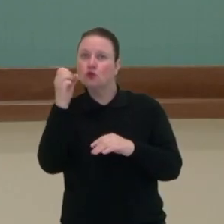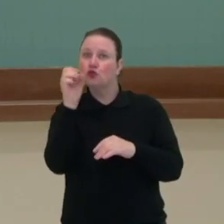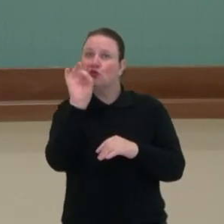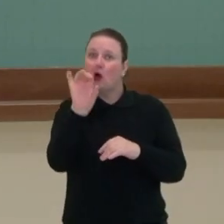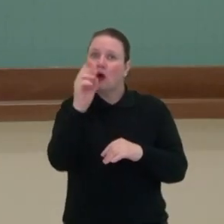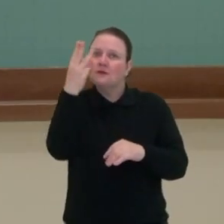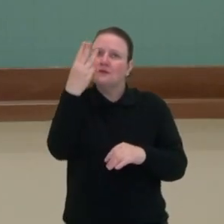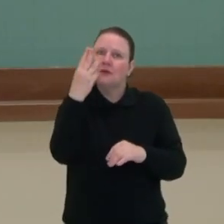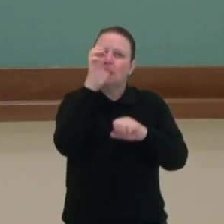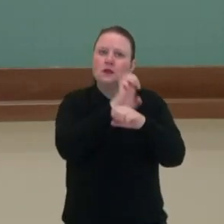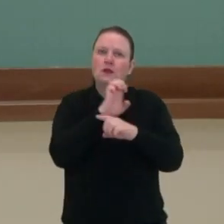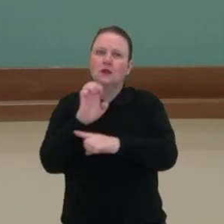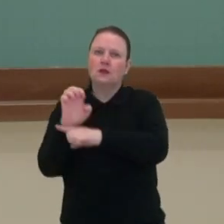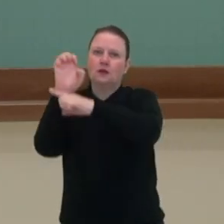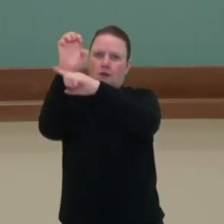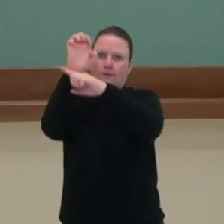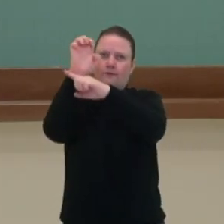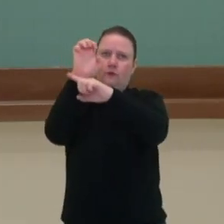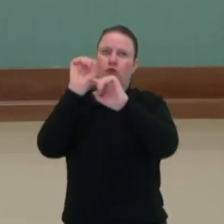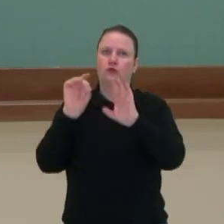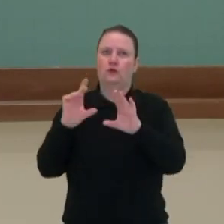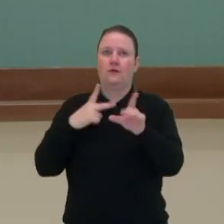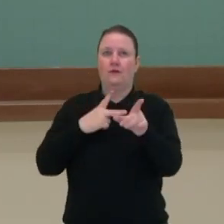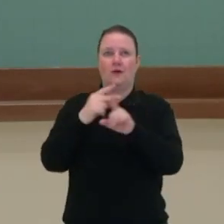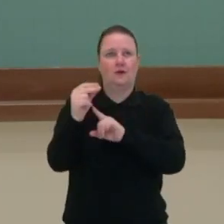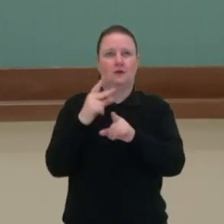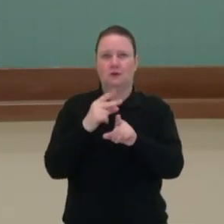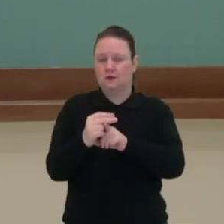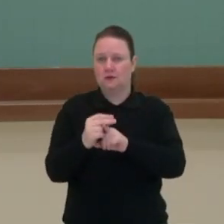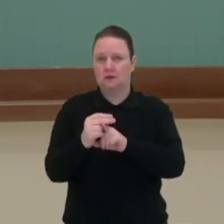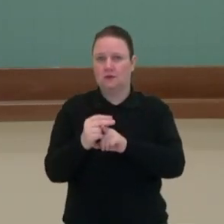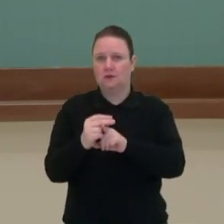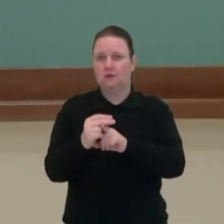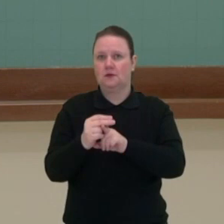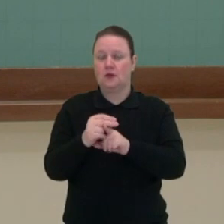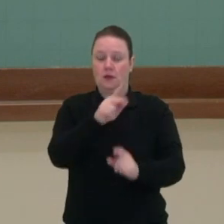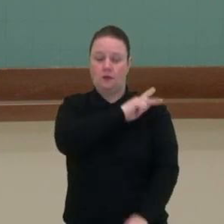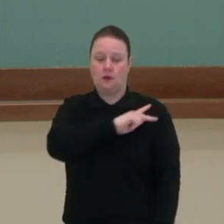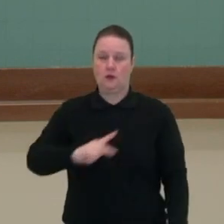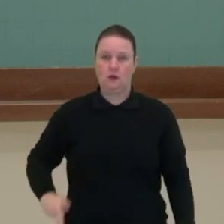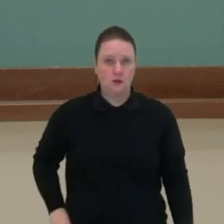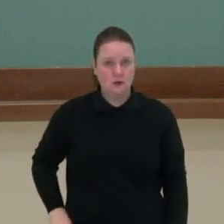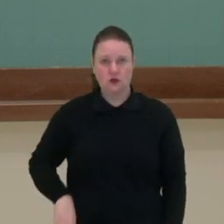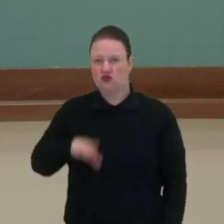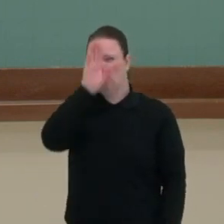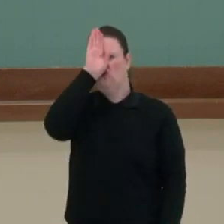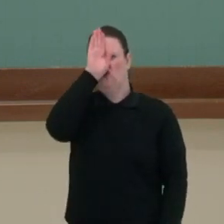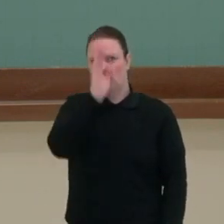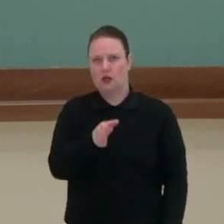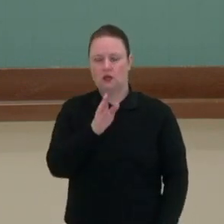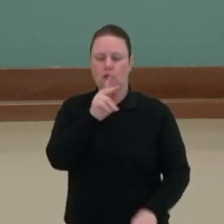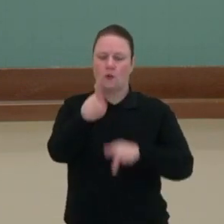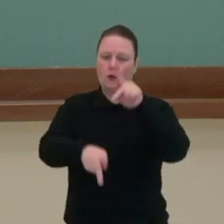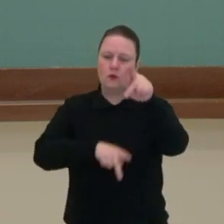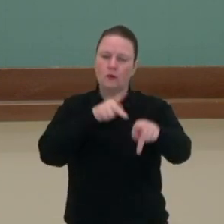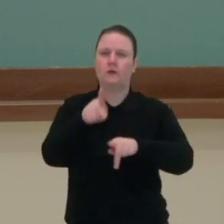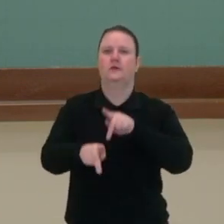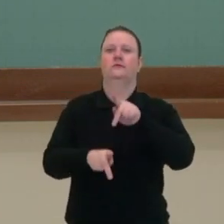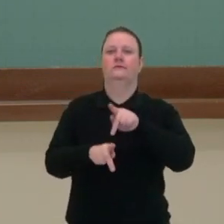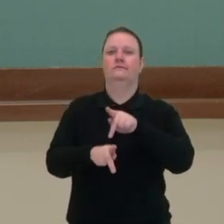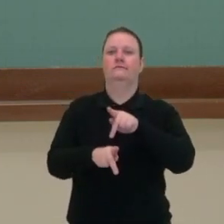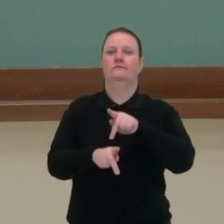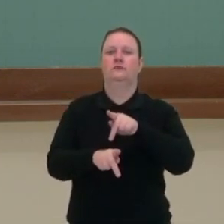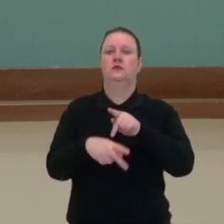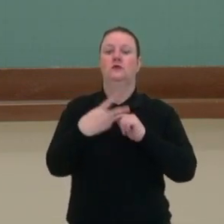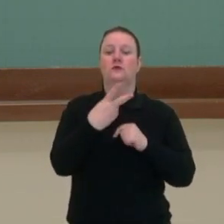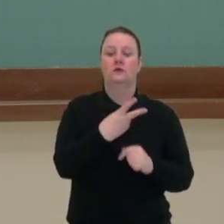Distrito Federal, vitória de Fernando Collor de Mello, presidente eleito diretamente pelo voto popular depois